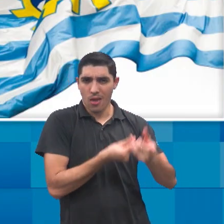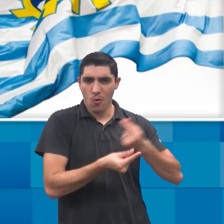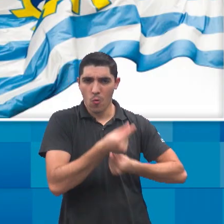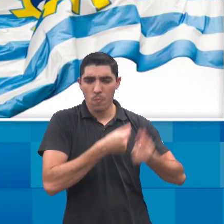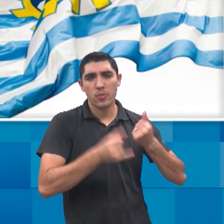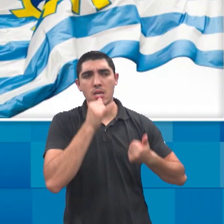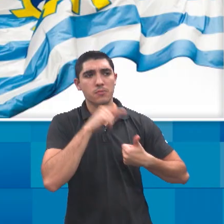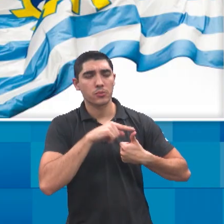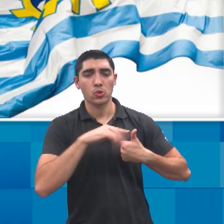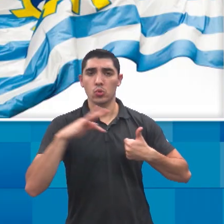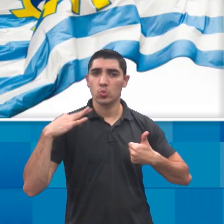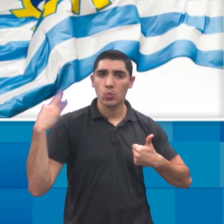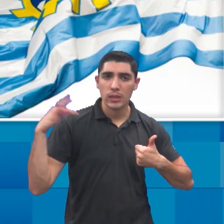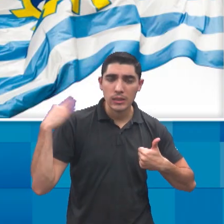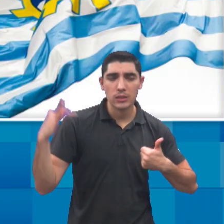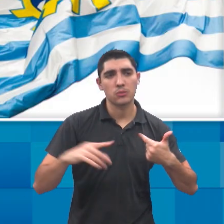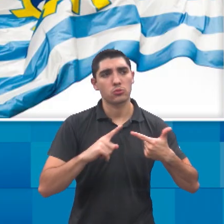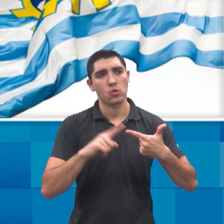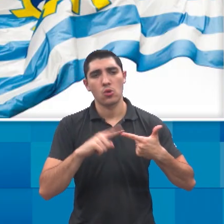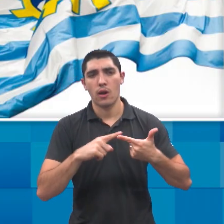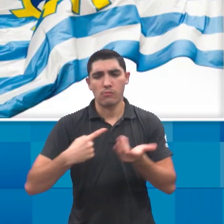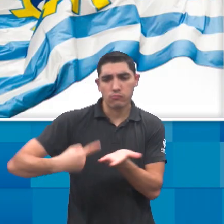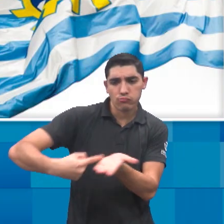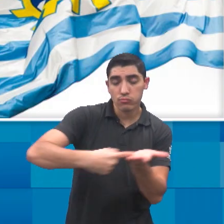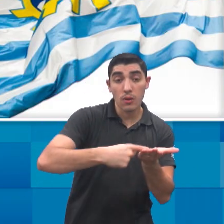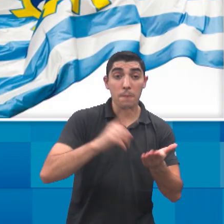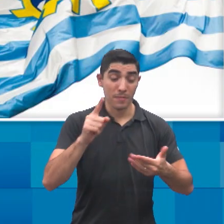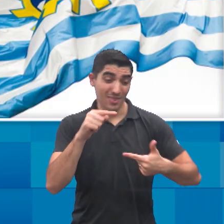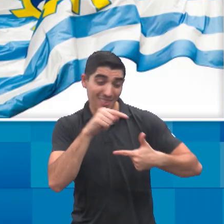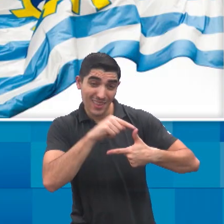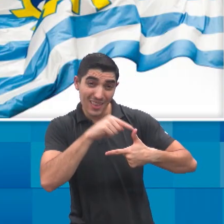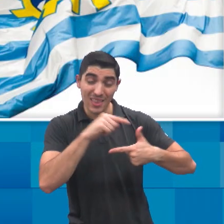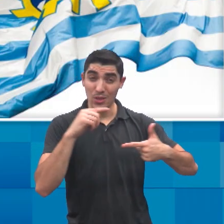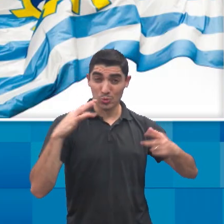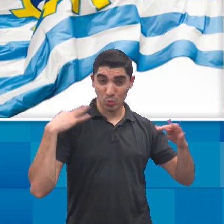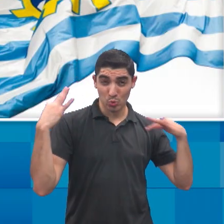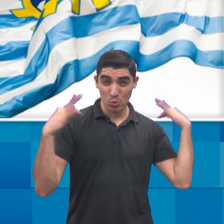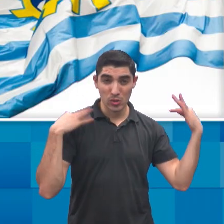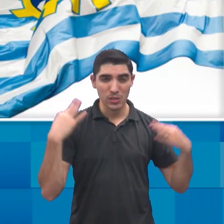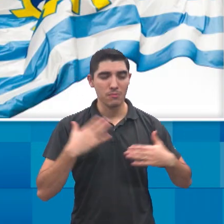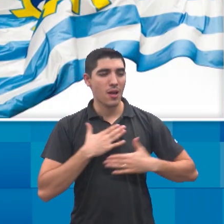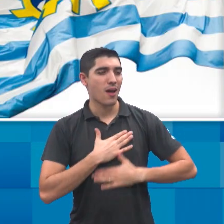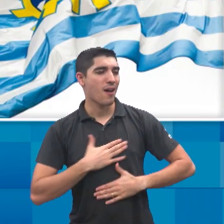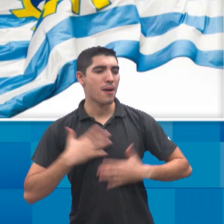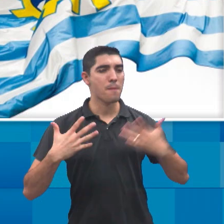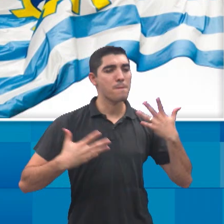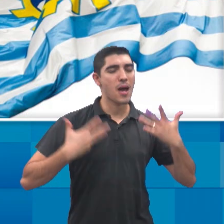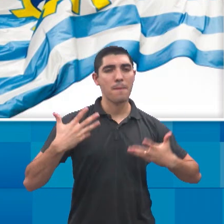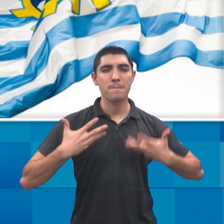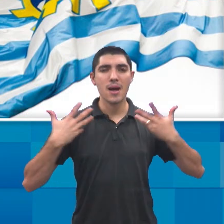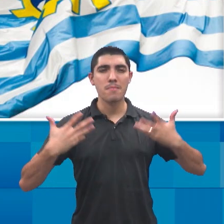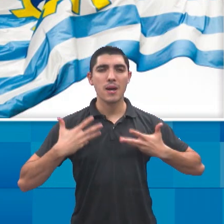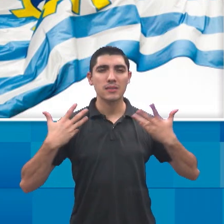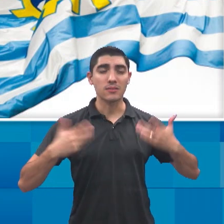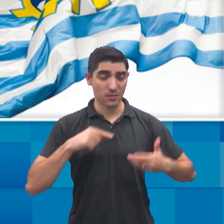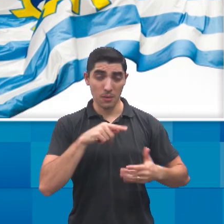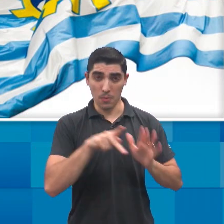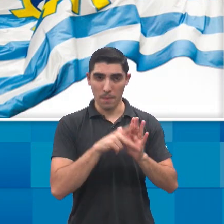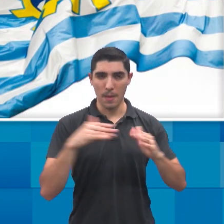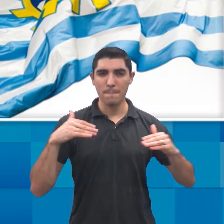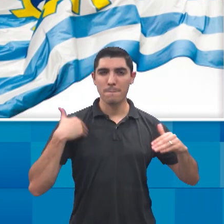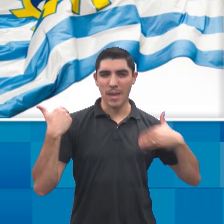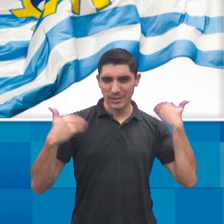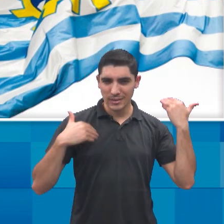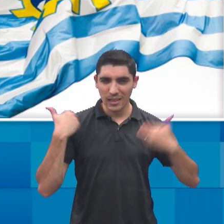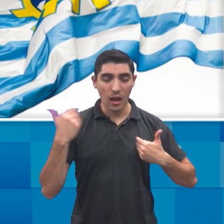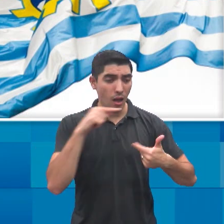turismo de lazer, é uma das que mais empregam, porque você, de um direto, você tem a capacidade de gerar